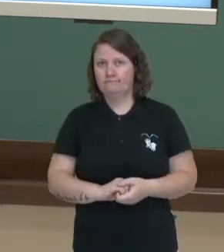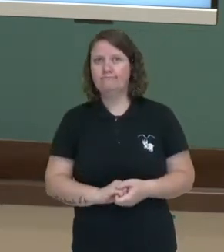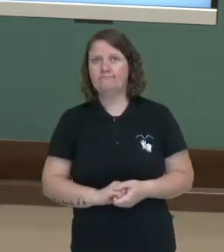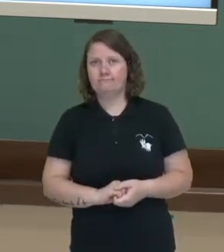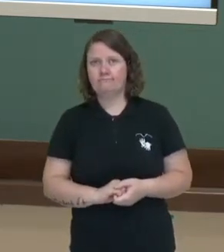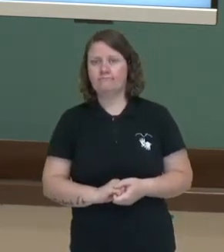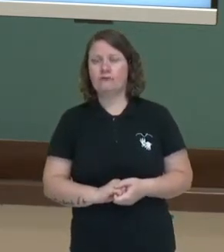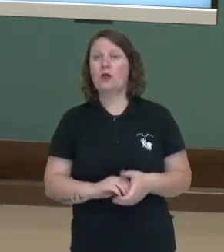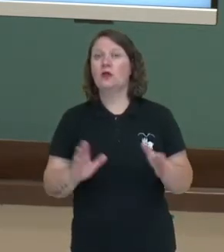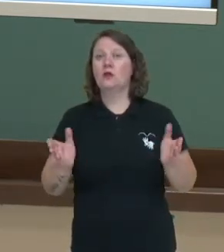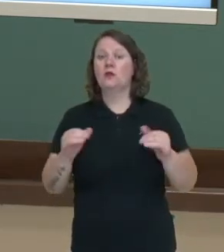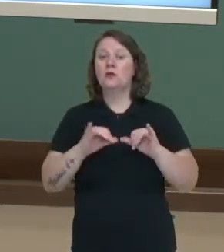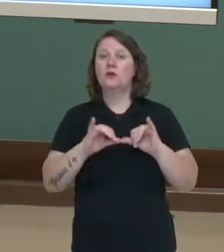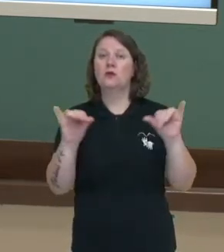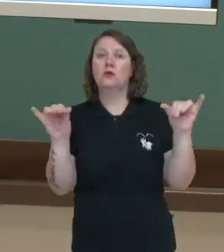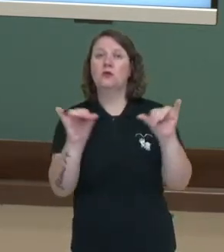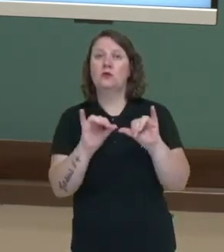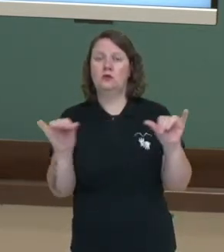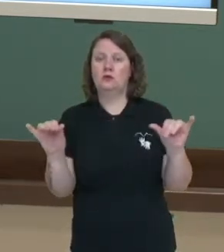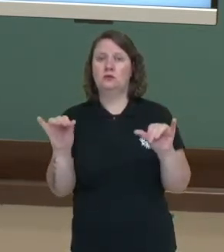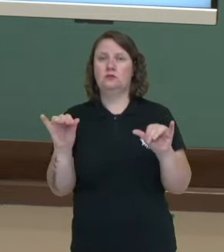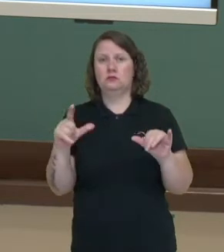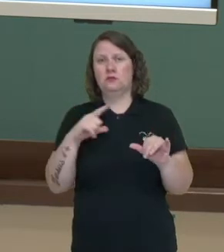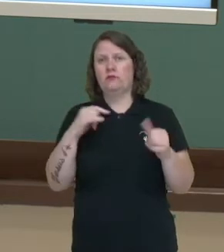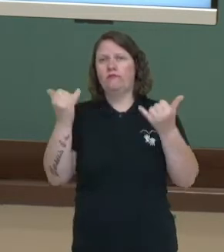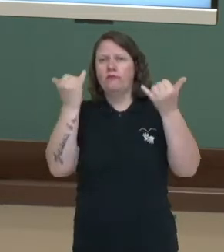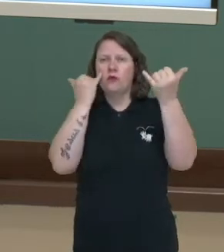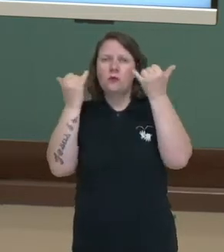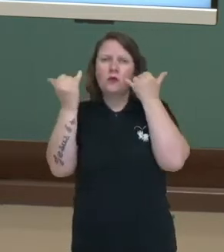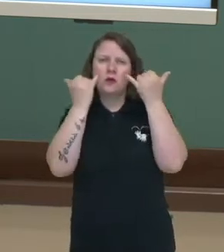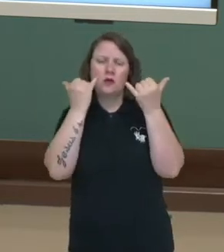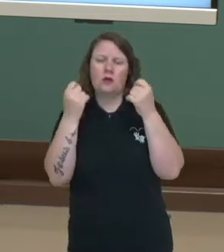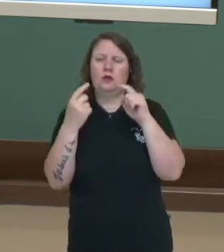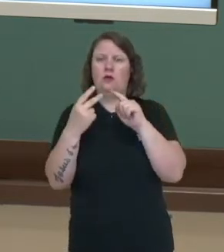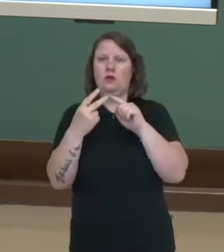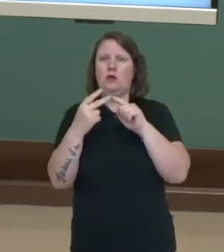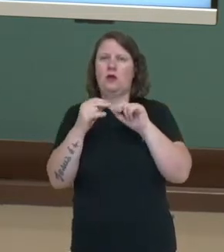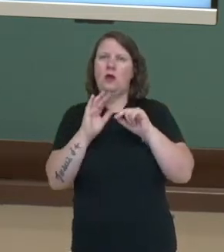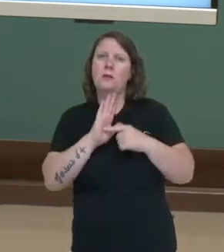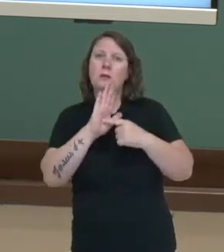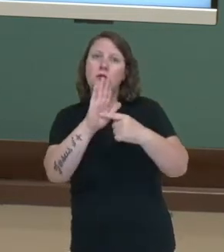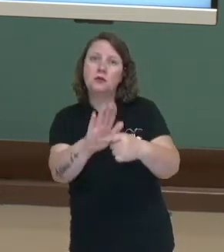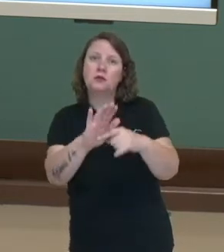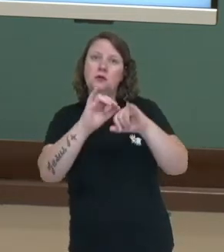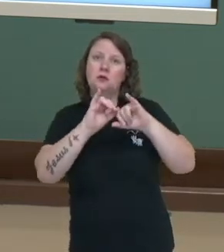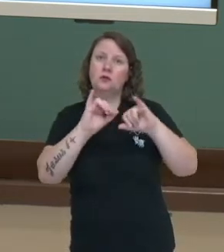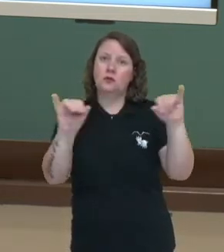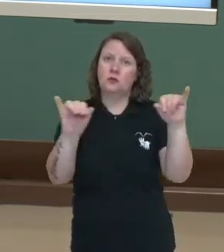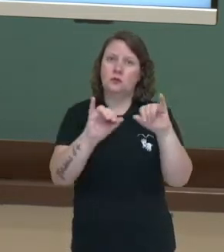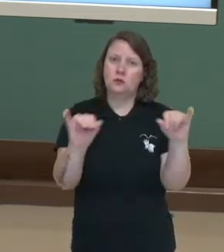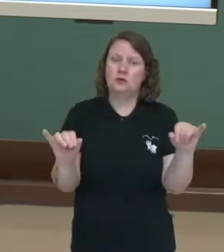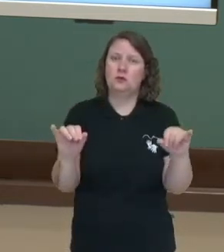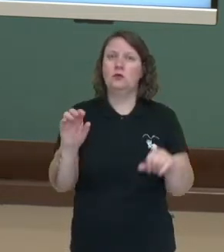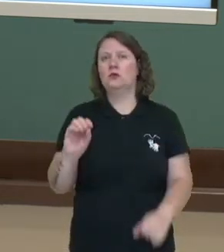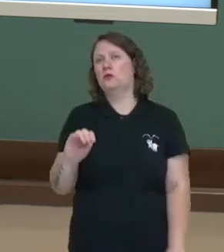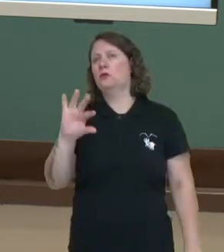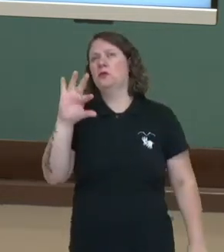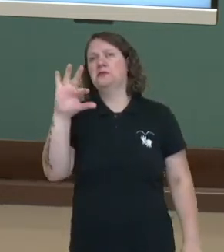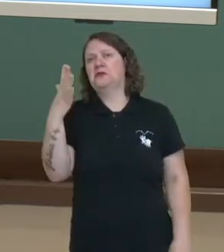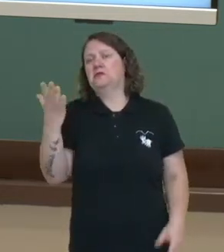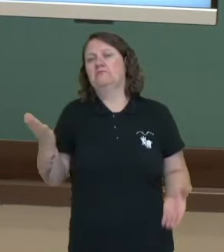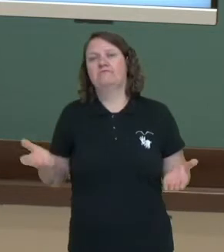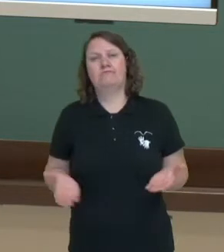gênero textual notícia? Mostrar uma informação, apresentar uma informação, um fato que ocorreu